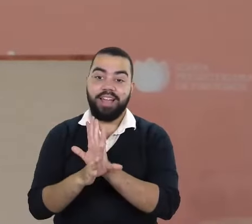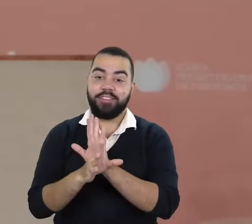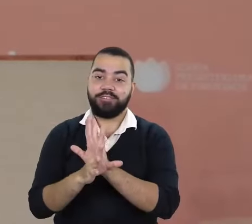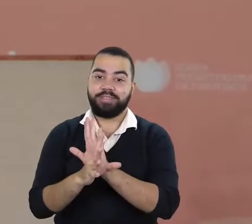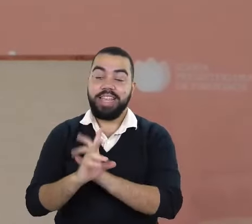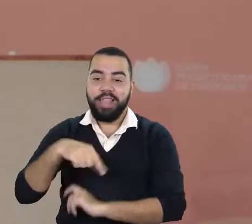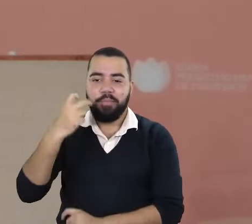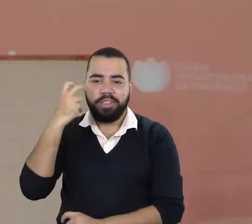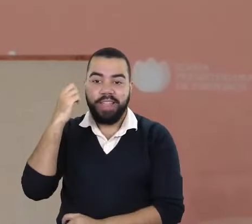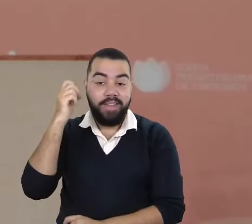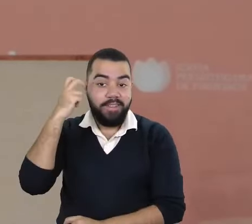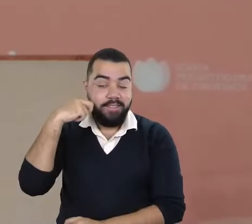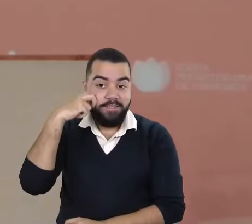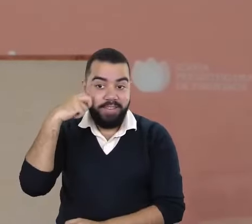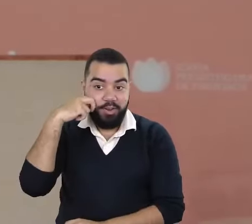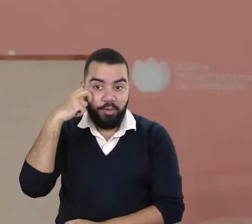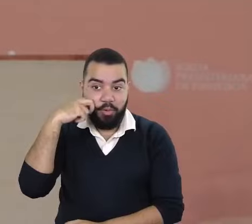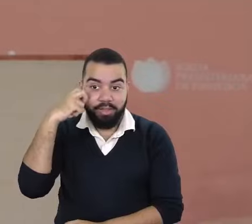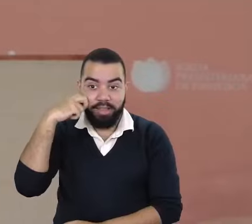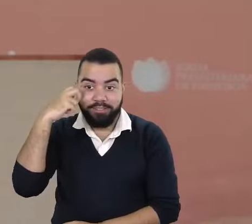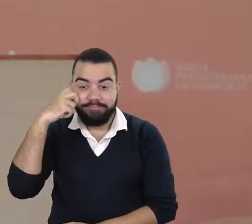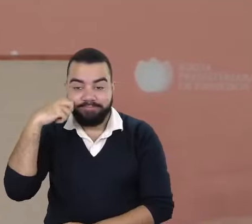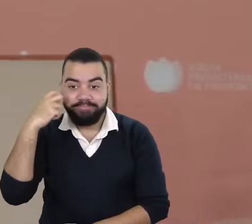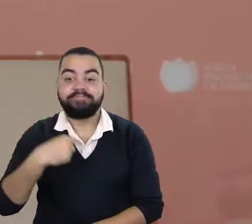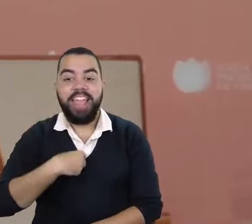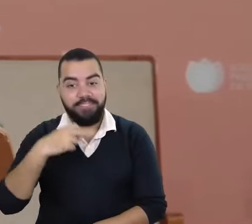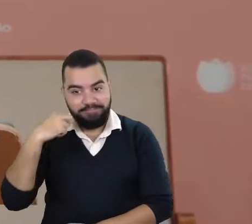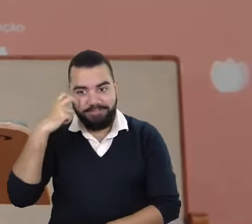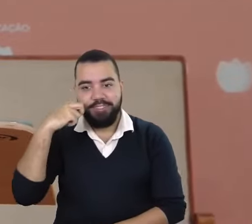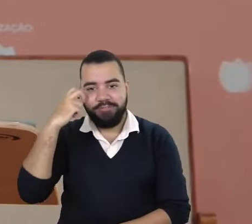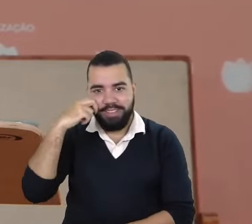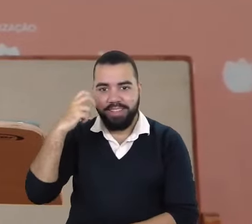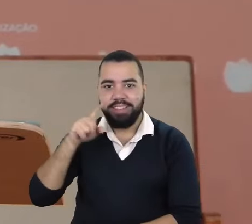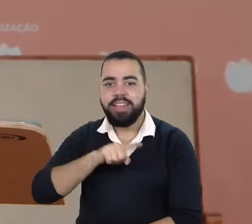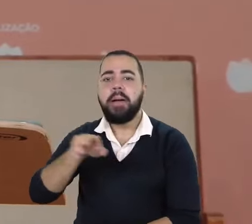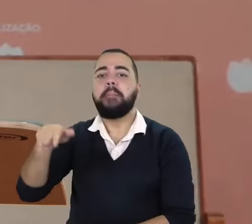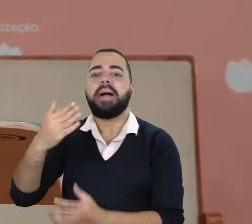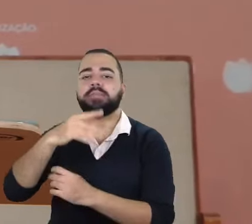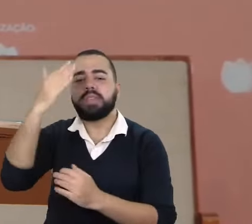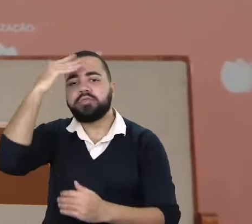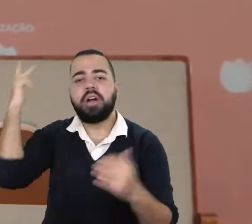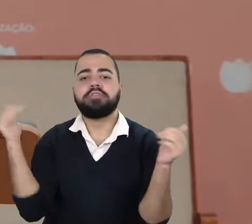Porque depois a gente fica com uma vergonha, fica. Eu fico, gente, não sei. Tem mais autista aqui, gente?